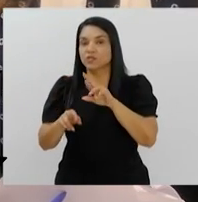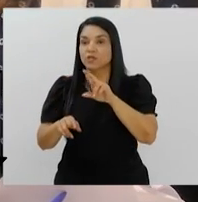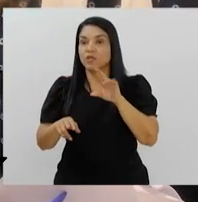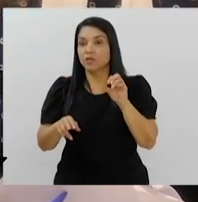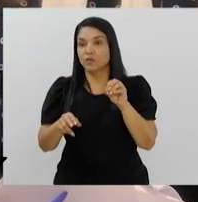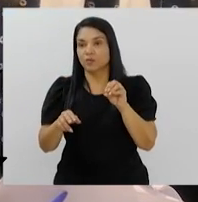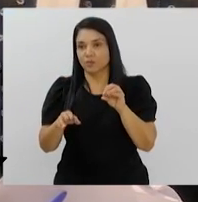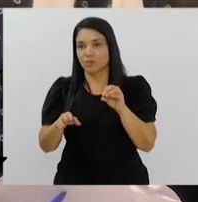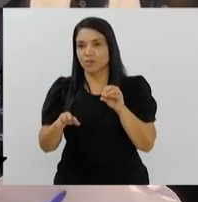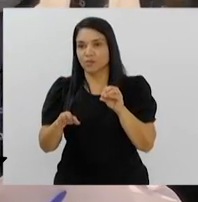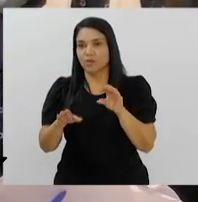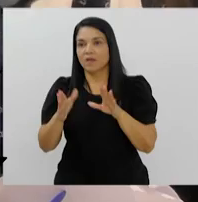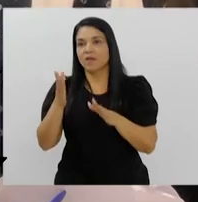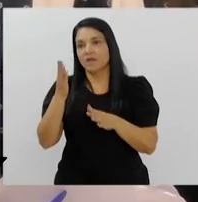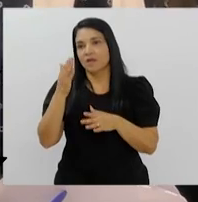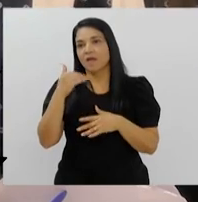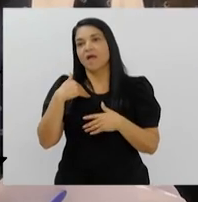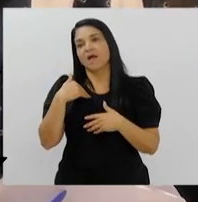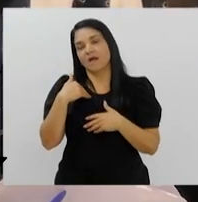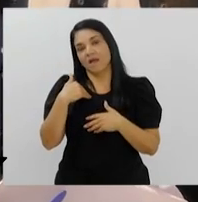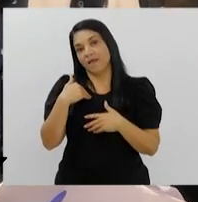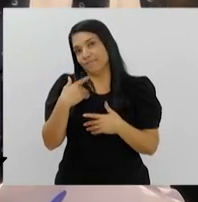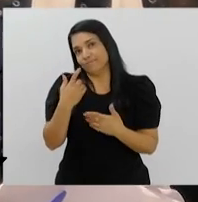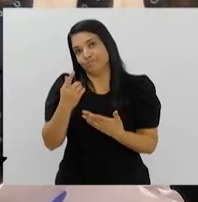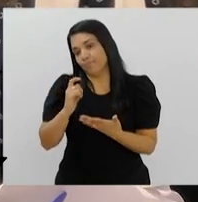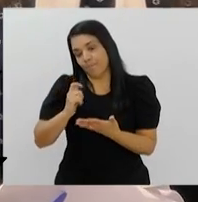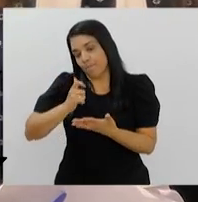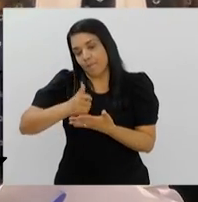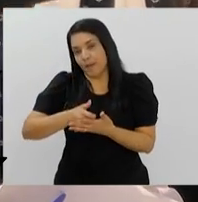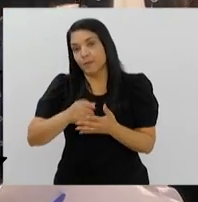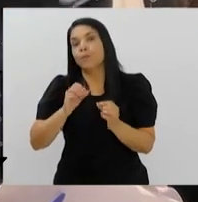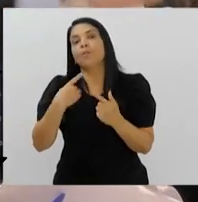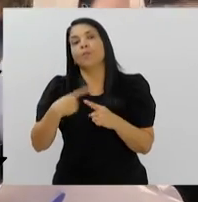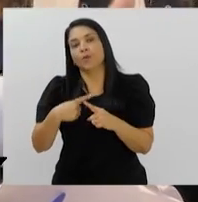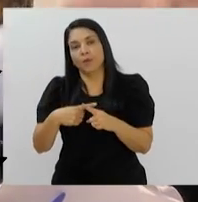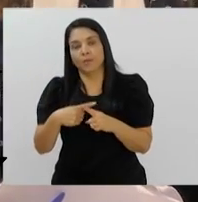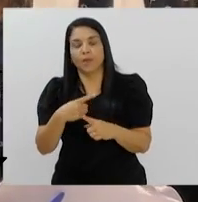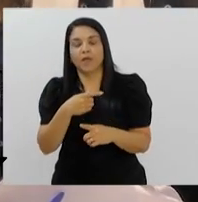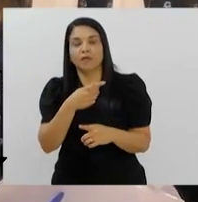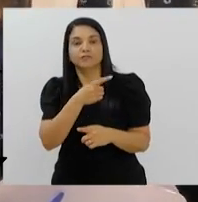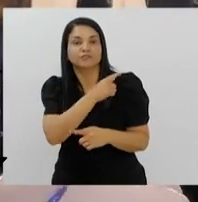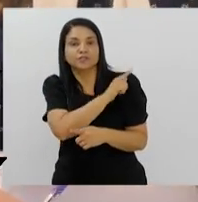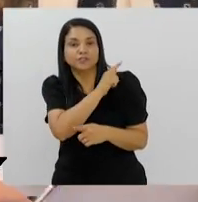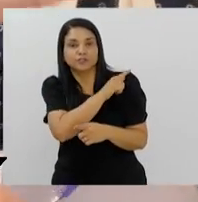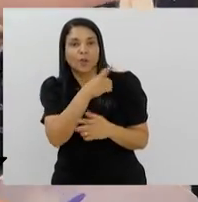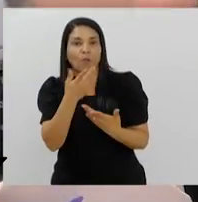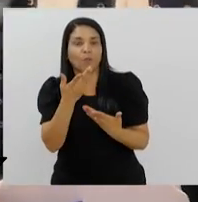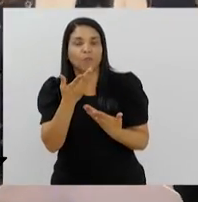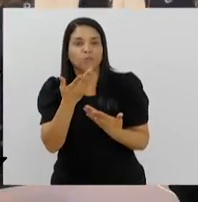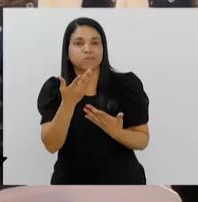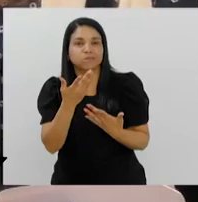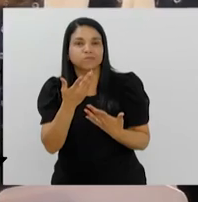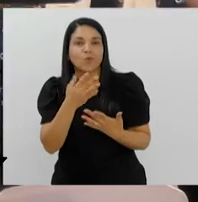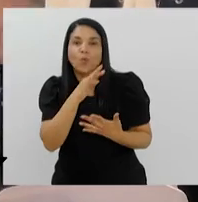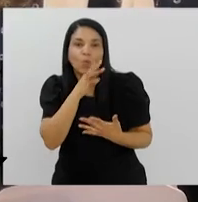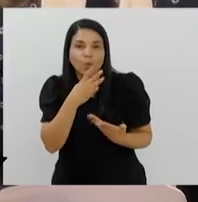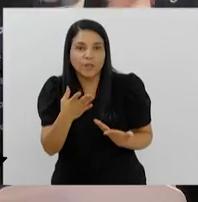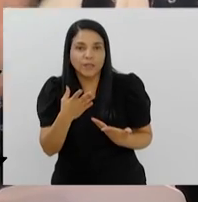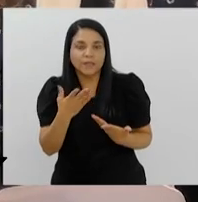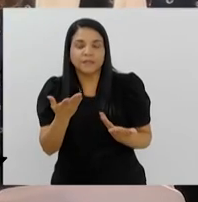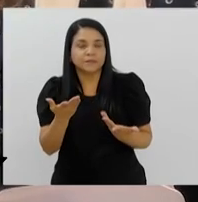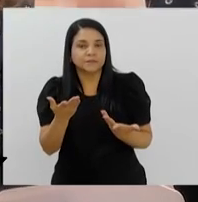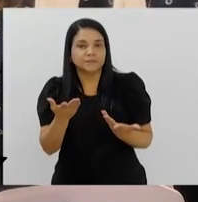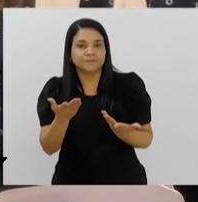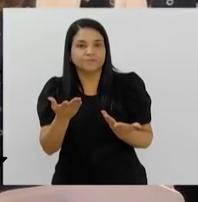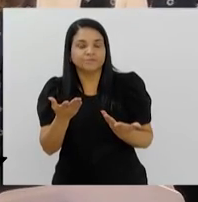não porque não estão pagando a resposta Clara é gestão é ruim a regão tá ruim veio da rio sem pagar eles fizeram uma